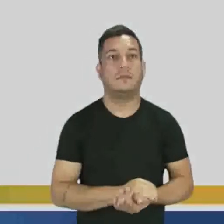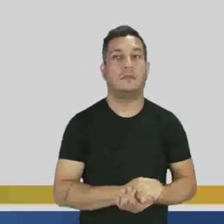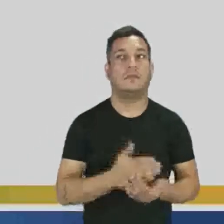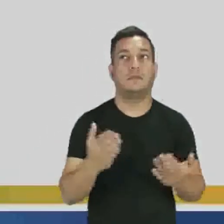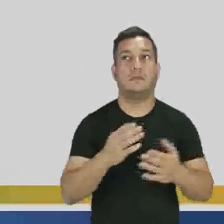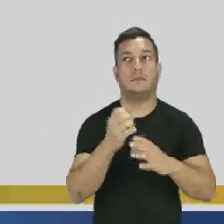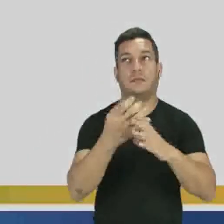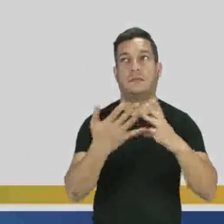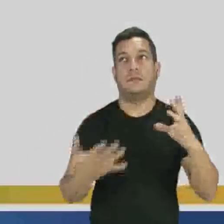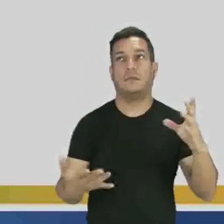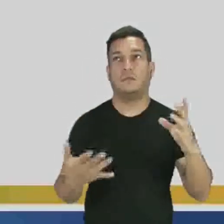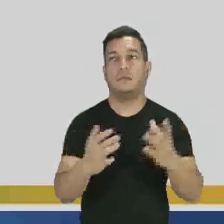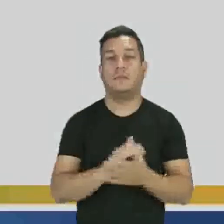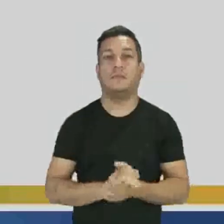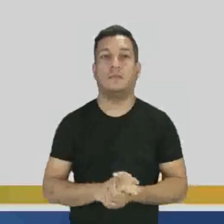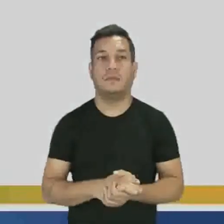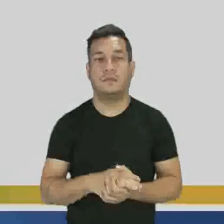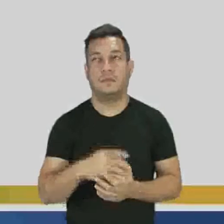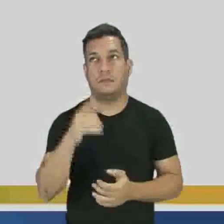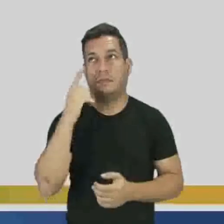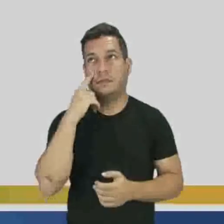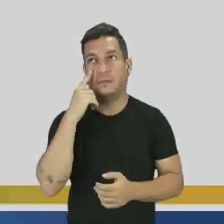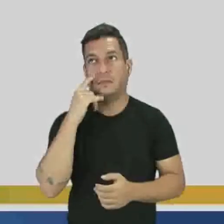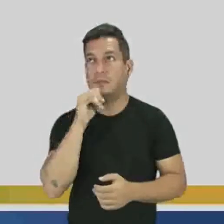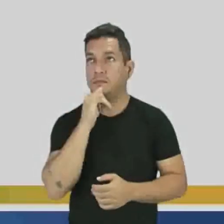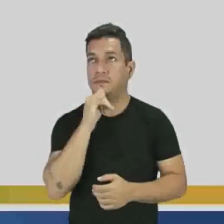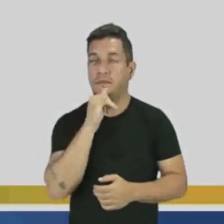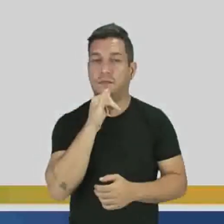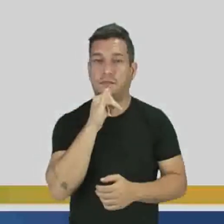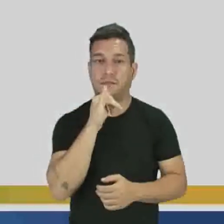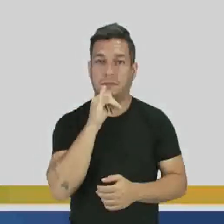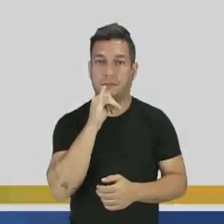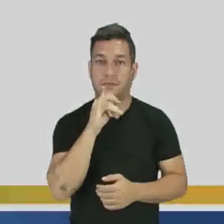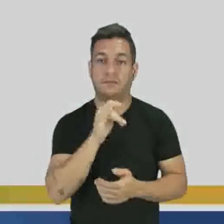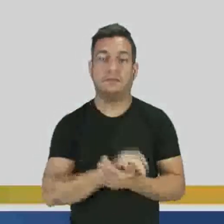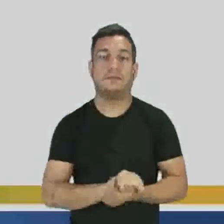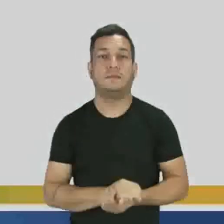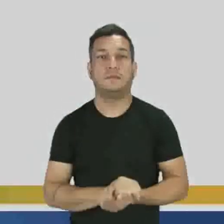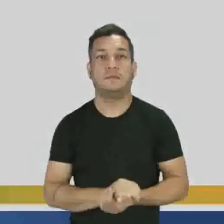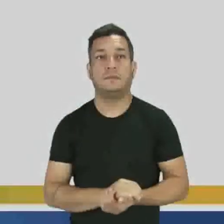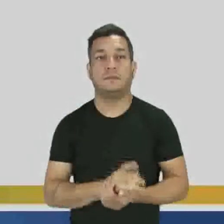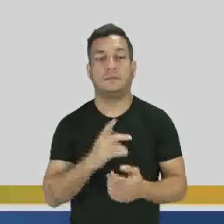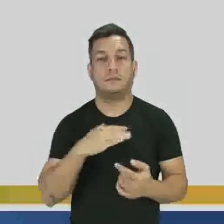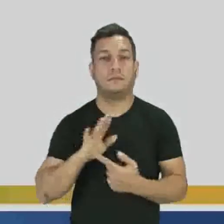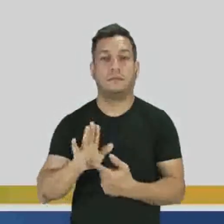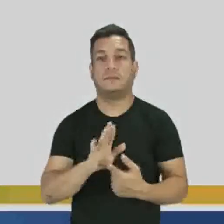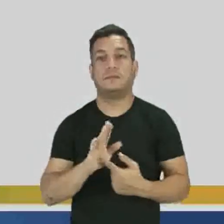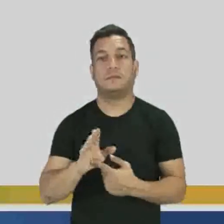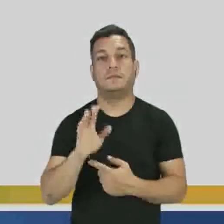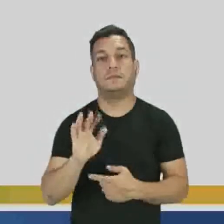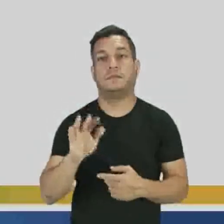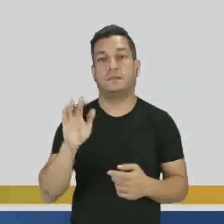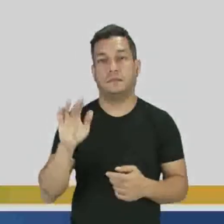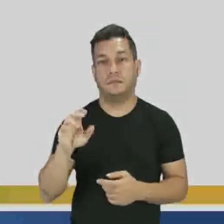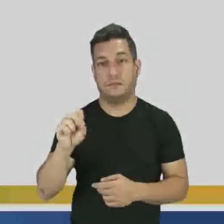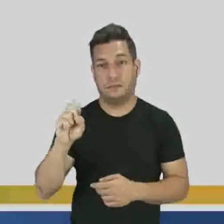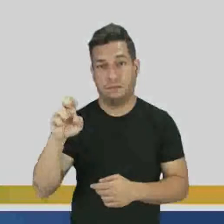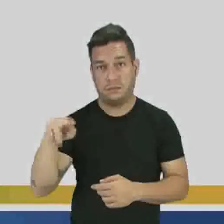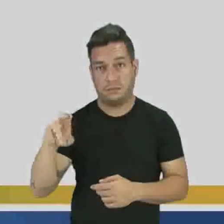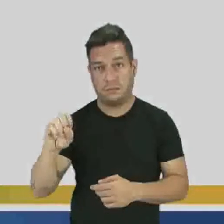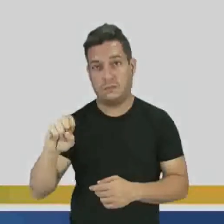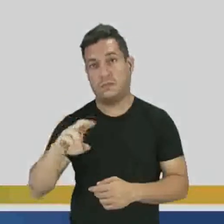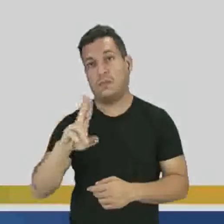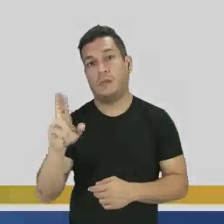as características. Pegando, então, nossos exemplos, que são descritos pelas funções seno ou